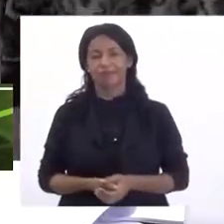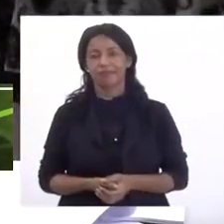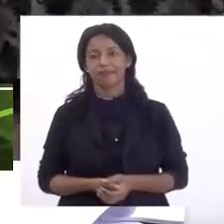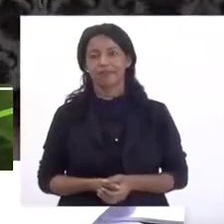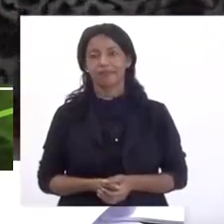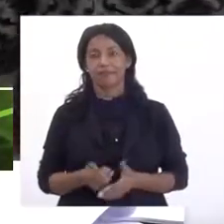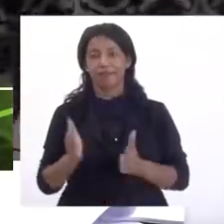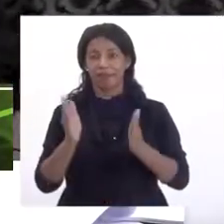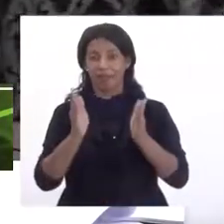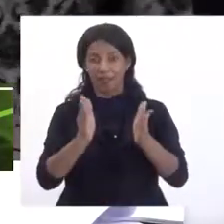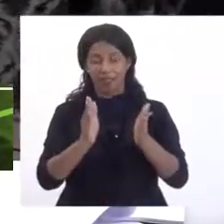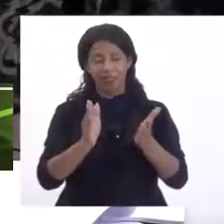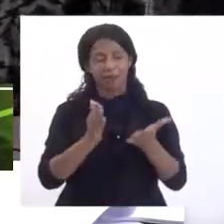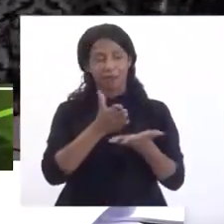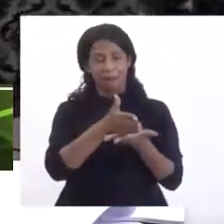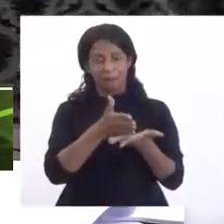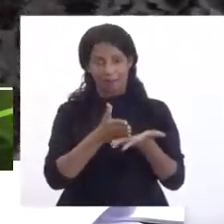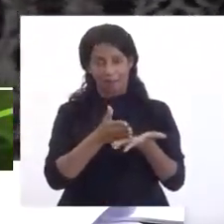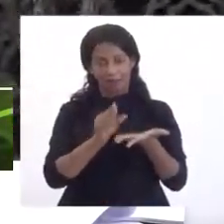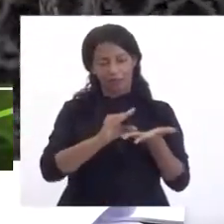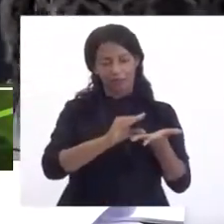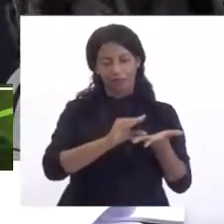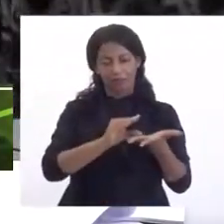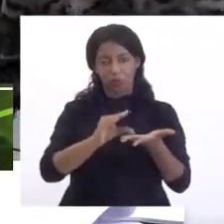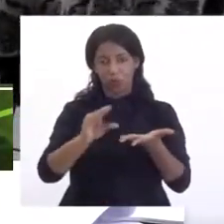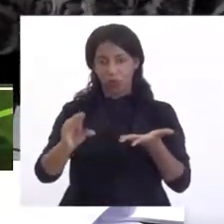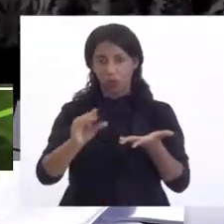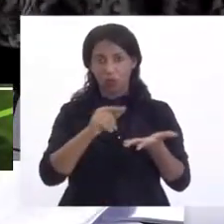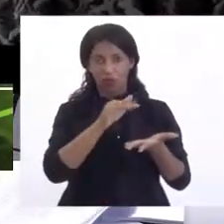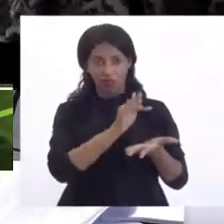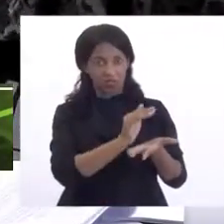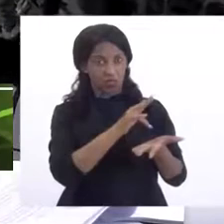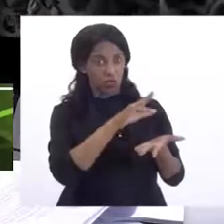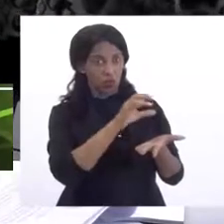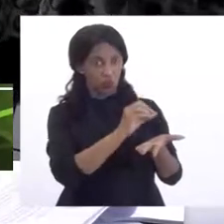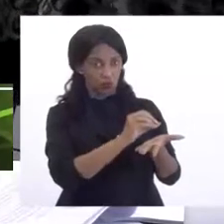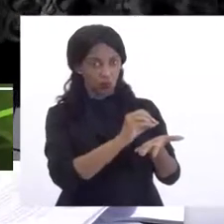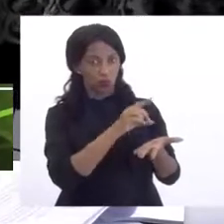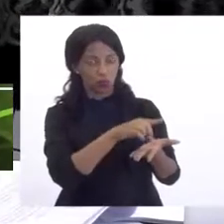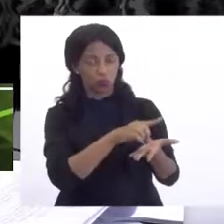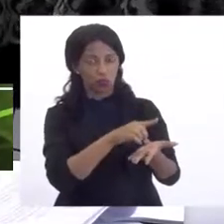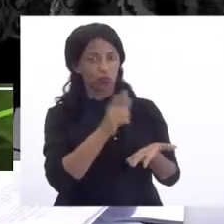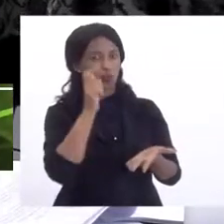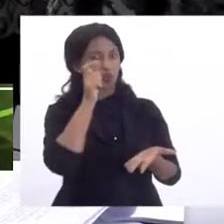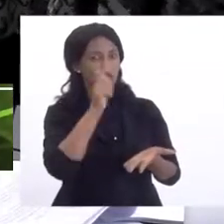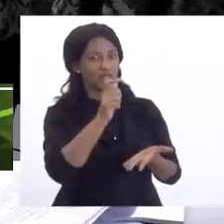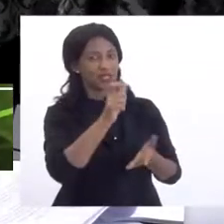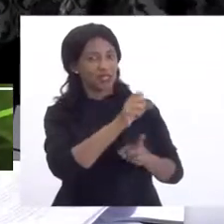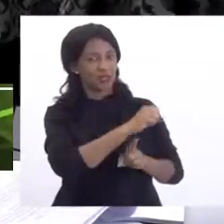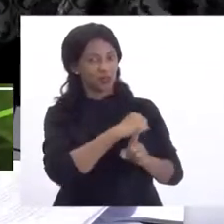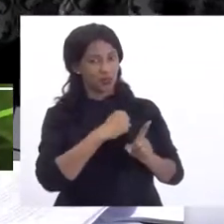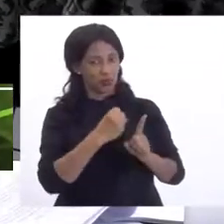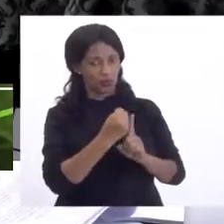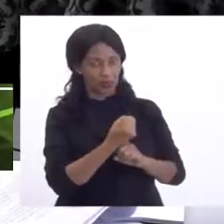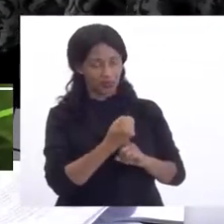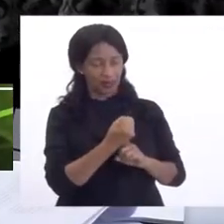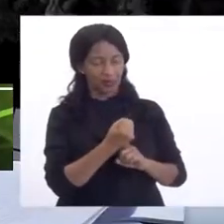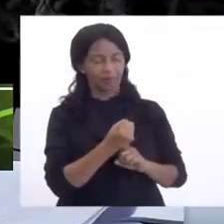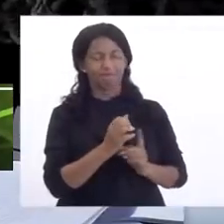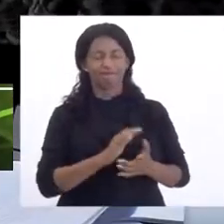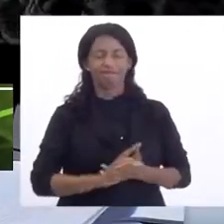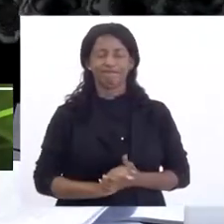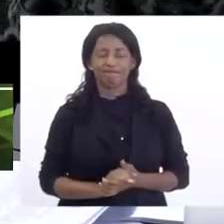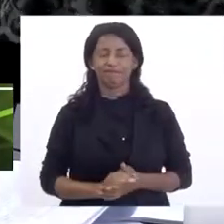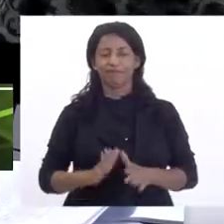E parte desses recursos virão do Fundo Estadual de Habitação de Interesse Social. Quando